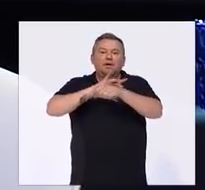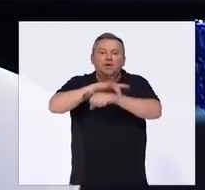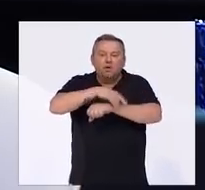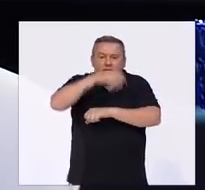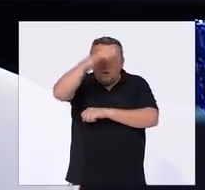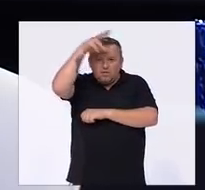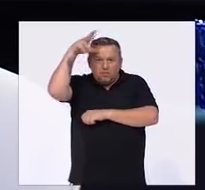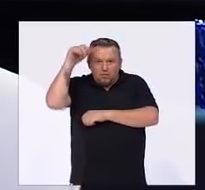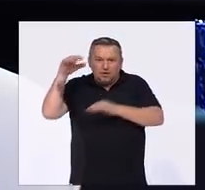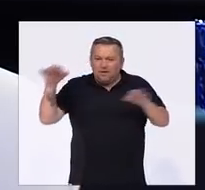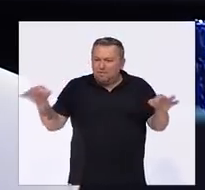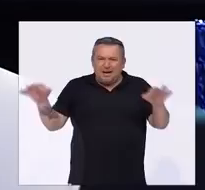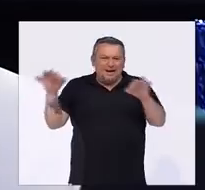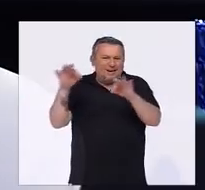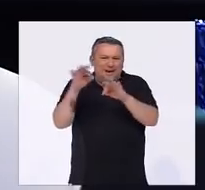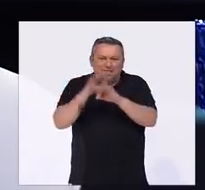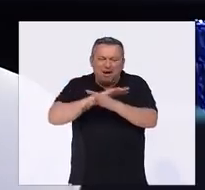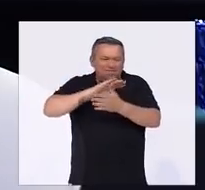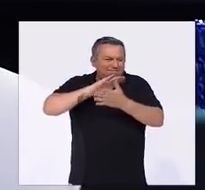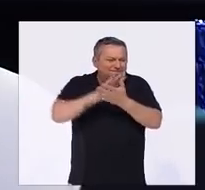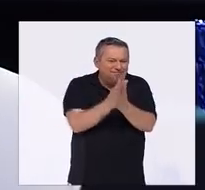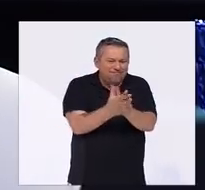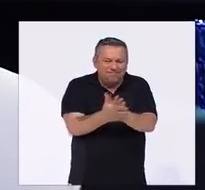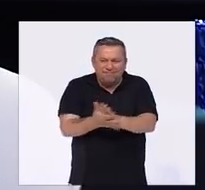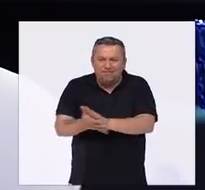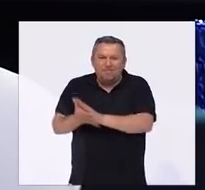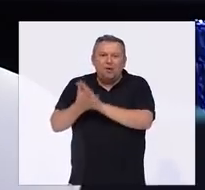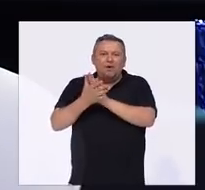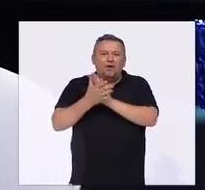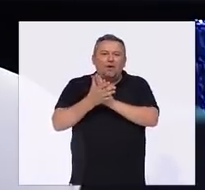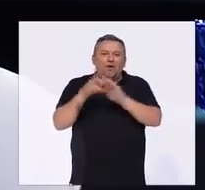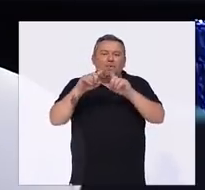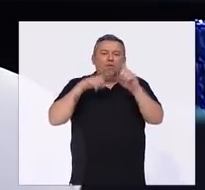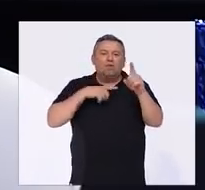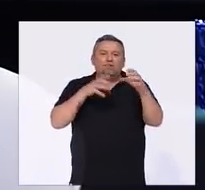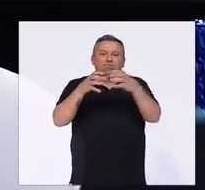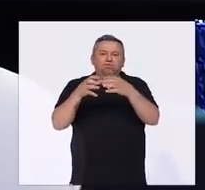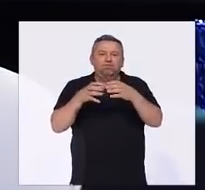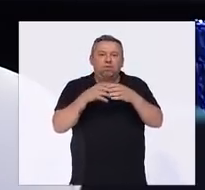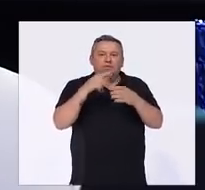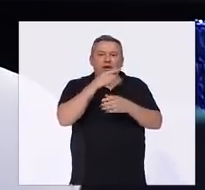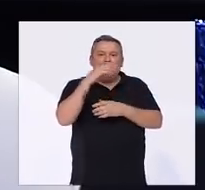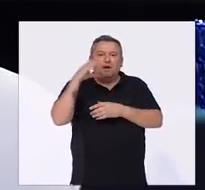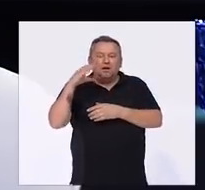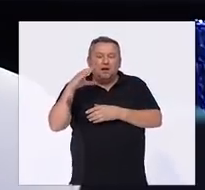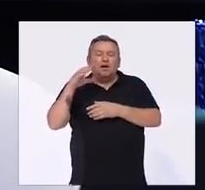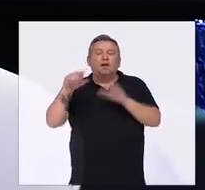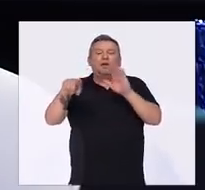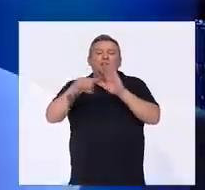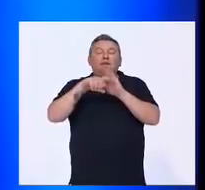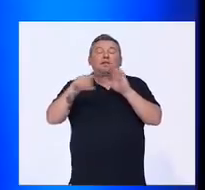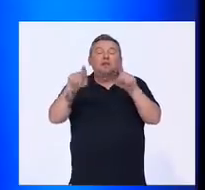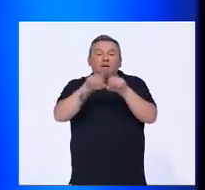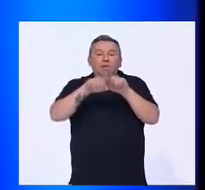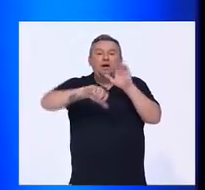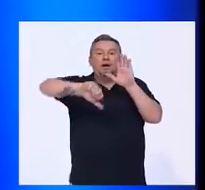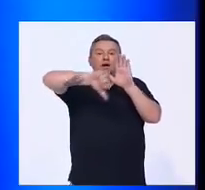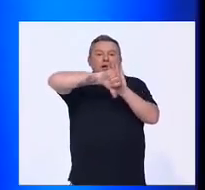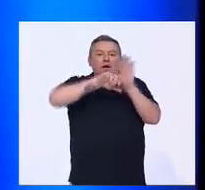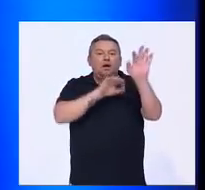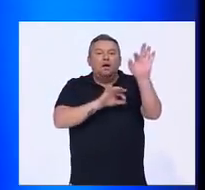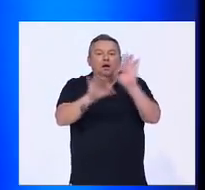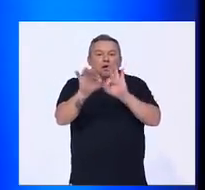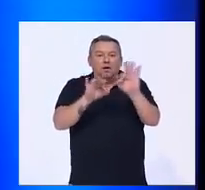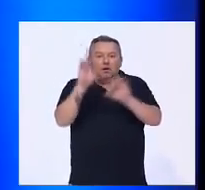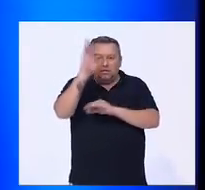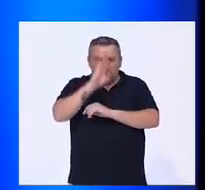e para terminar, para acabar com as facções e o crime organizado no Brasil? Bom, Mariana, o